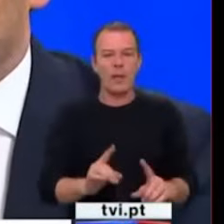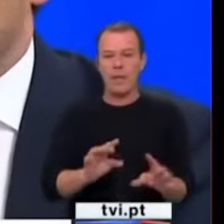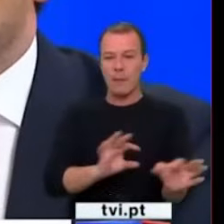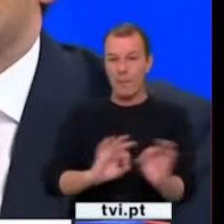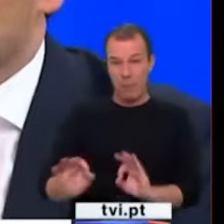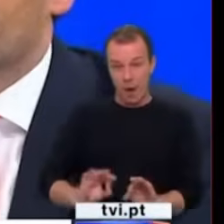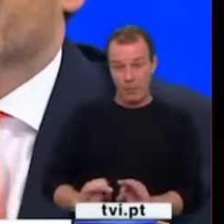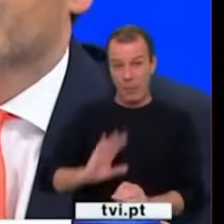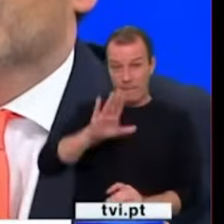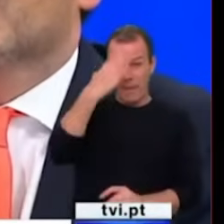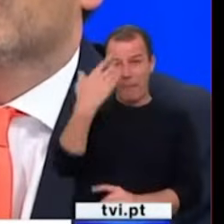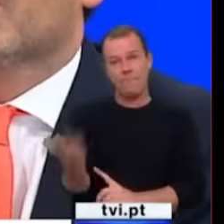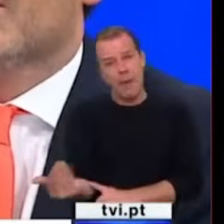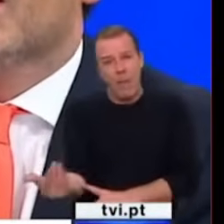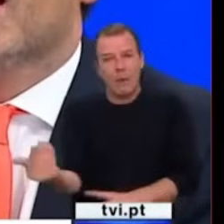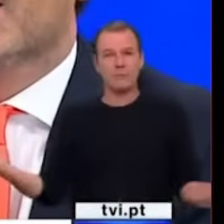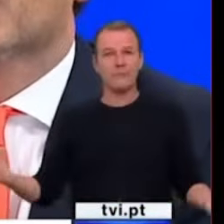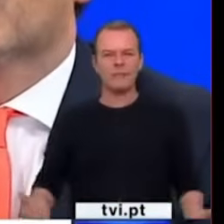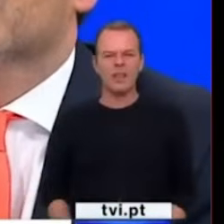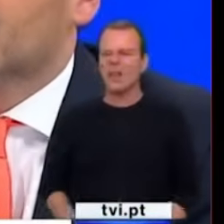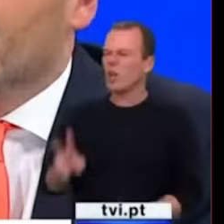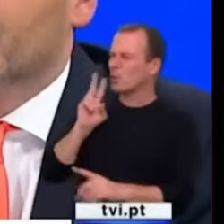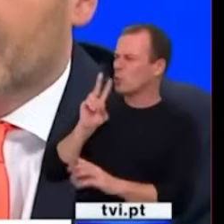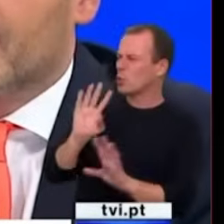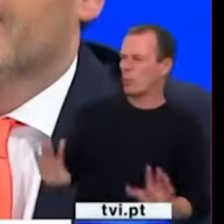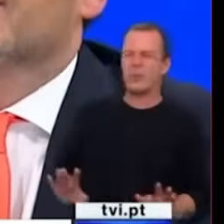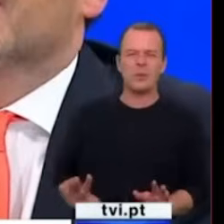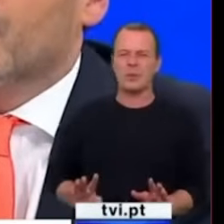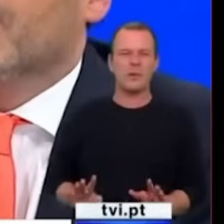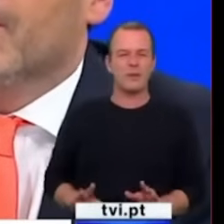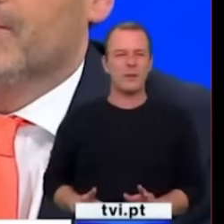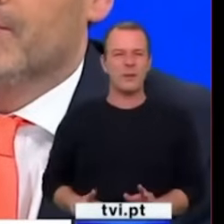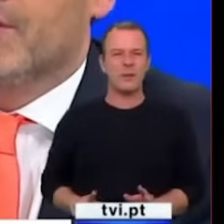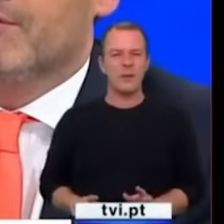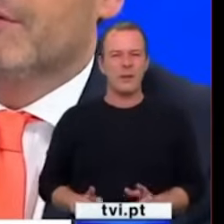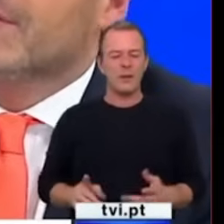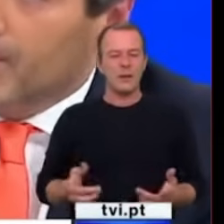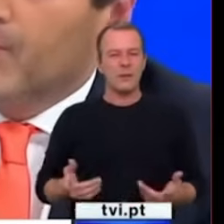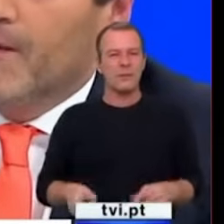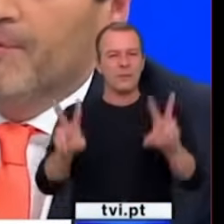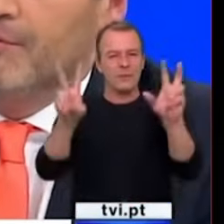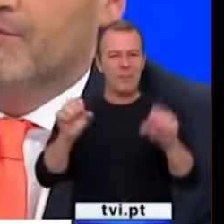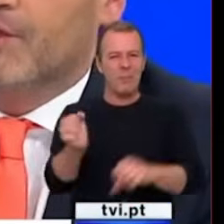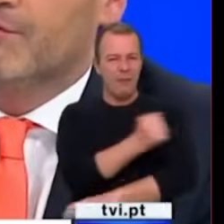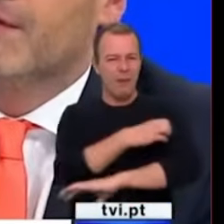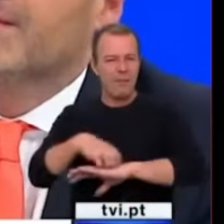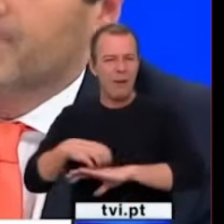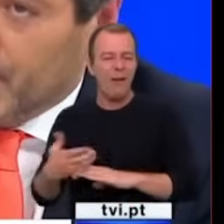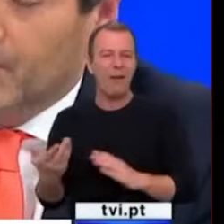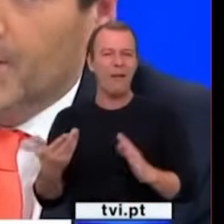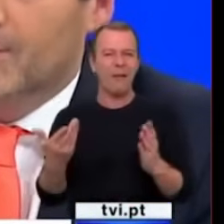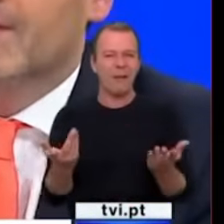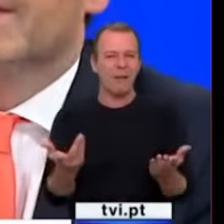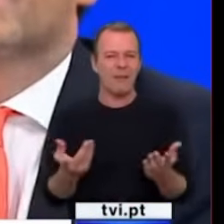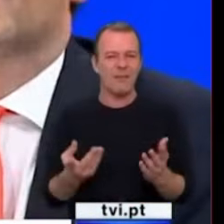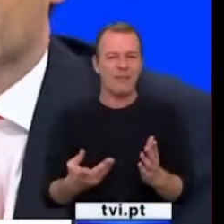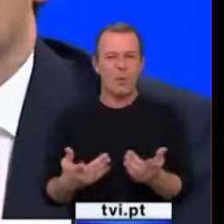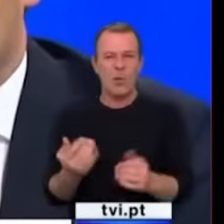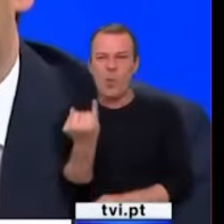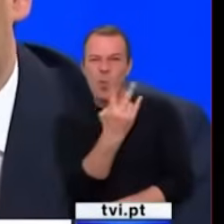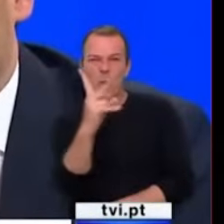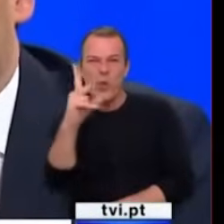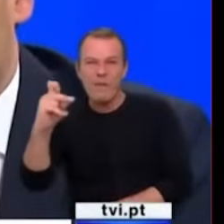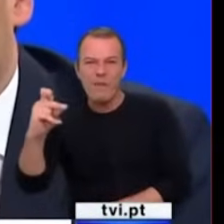ser primeir Ministro mas eu eu acho que a grande conclusão a grande conclusão hab Mat habitação no programa o fim do Iva